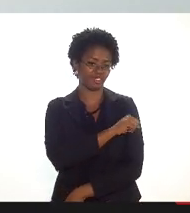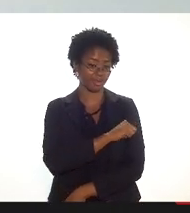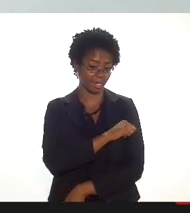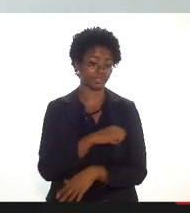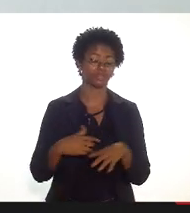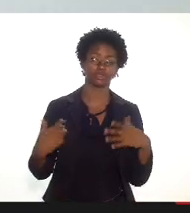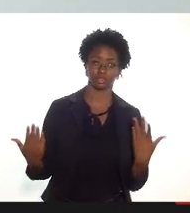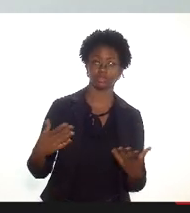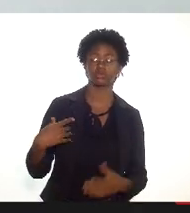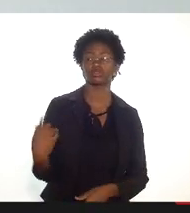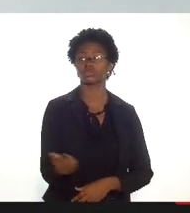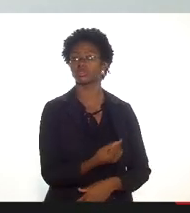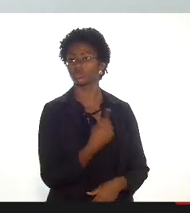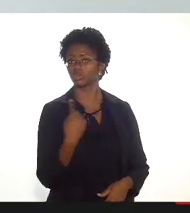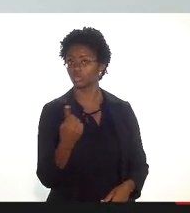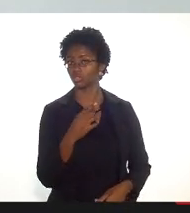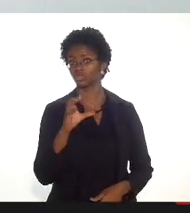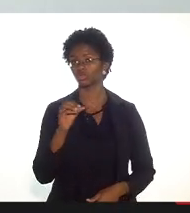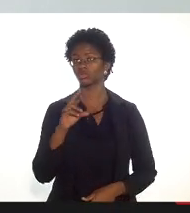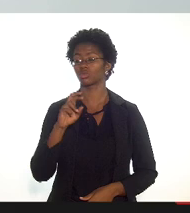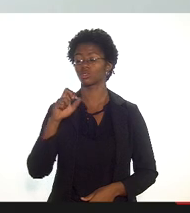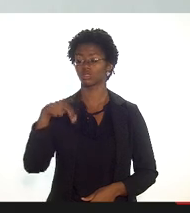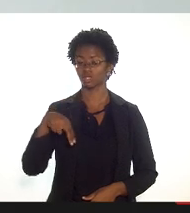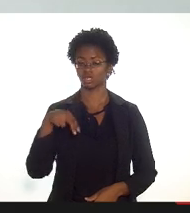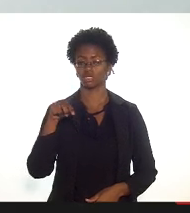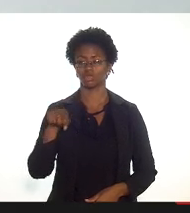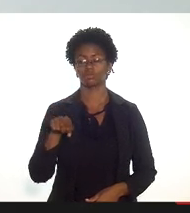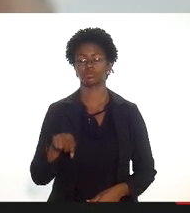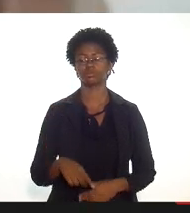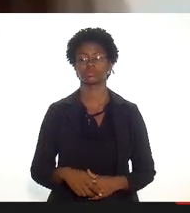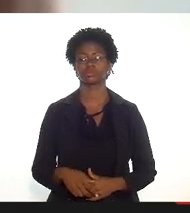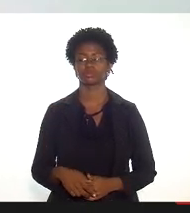Nós, então, do Conselho de Enfermagem,